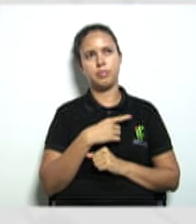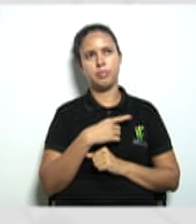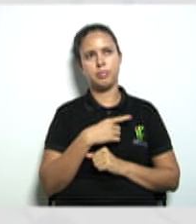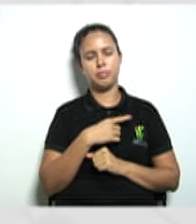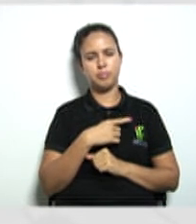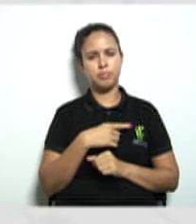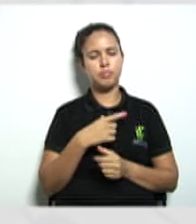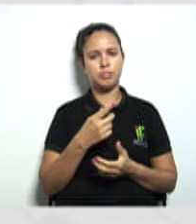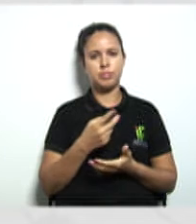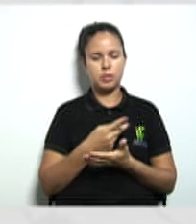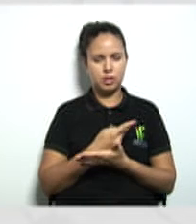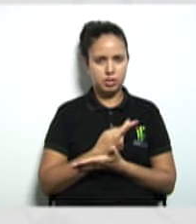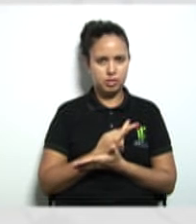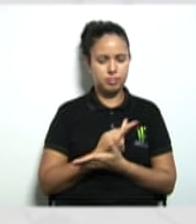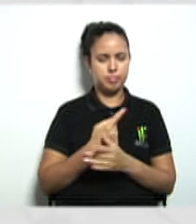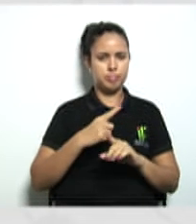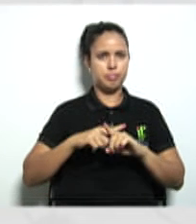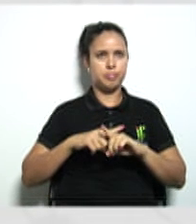A, mas